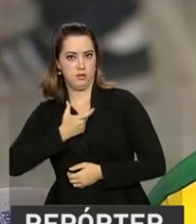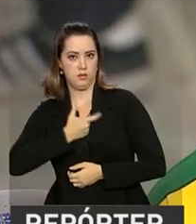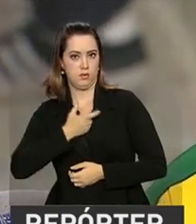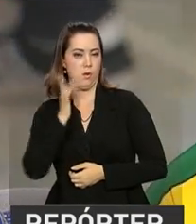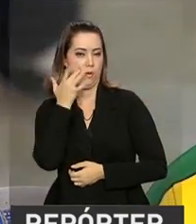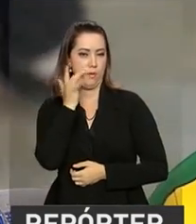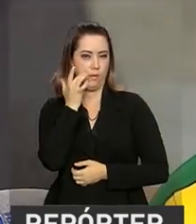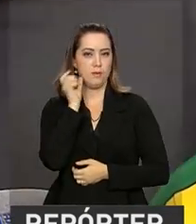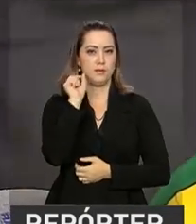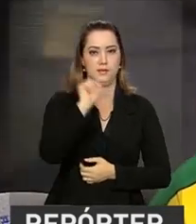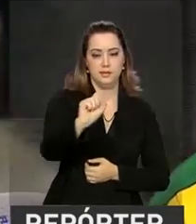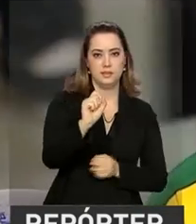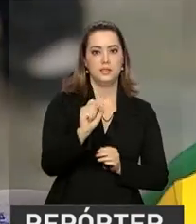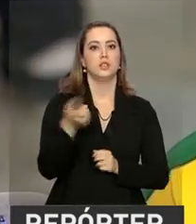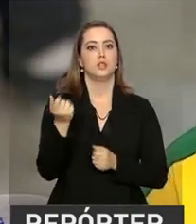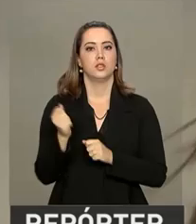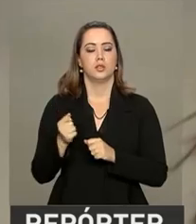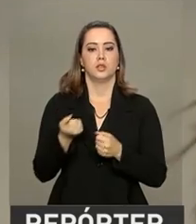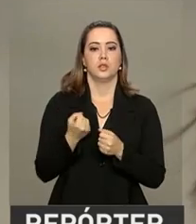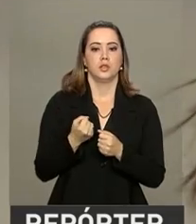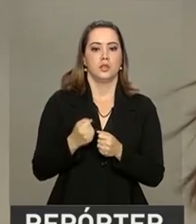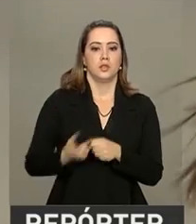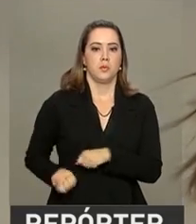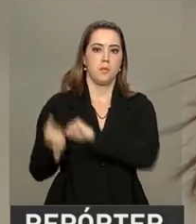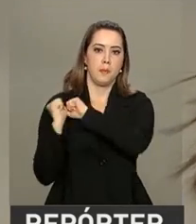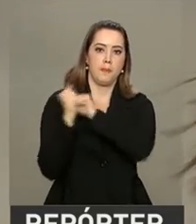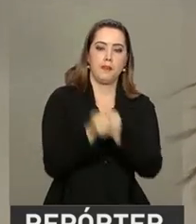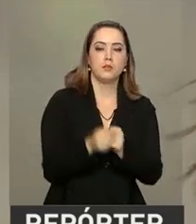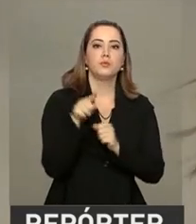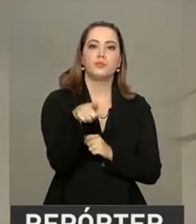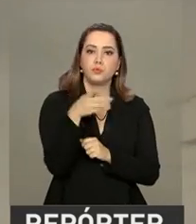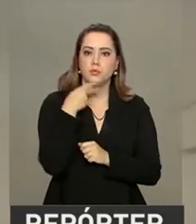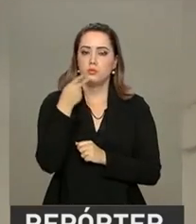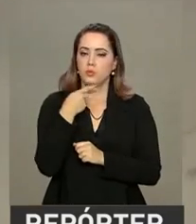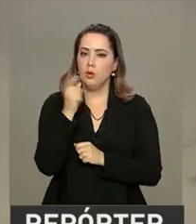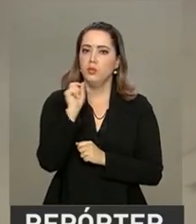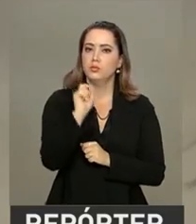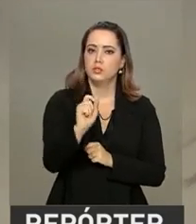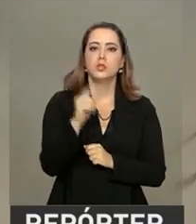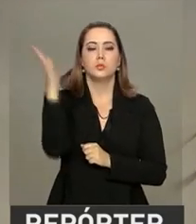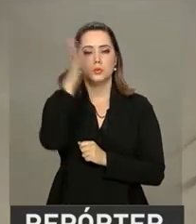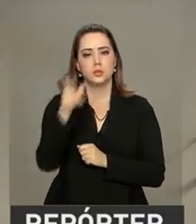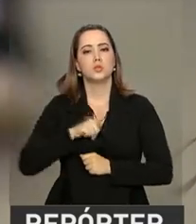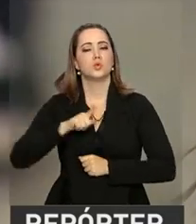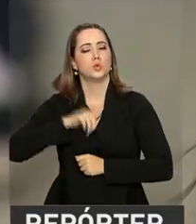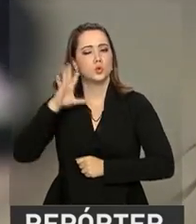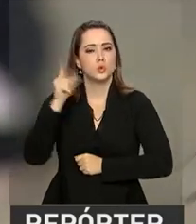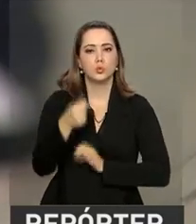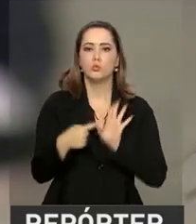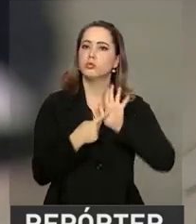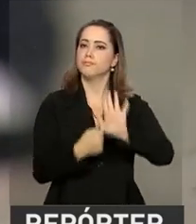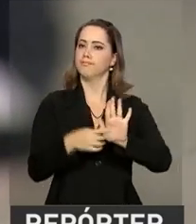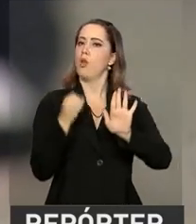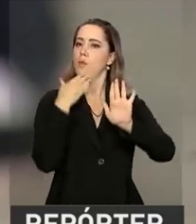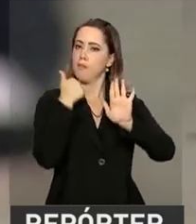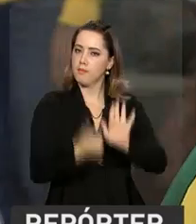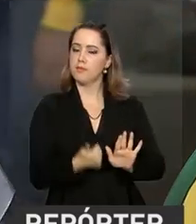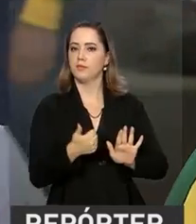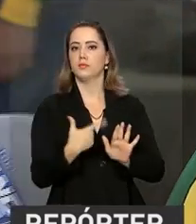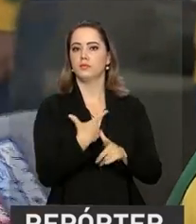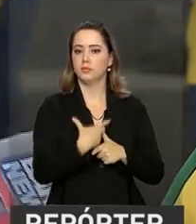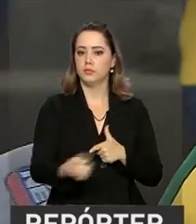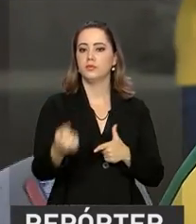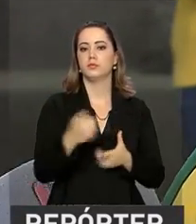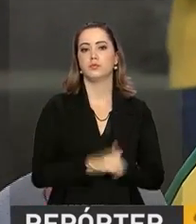em 2012, a judoca Sara Menezes disse que o Brasil tem tudo para fazer bonito nas competições.